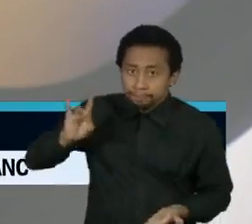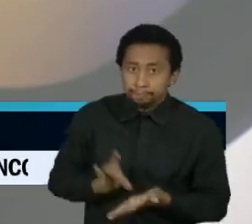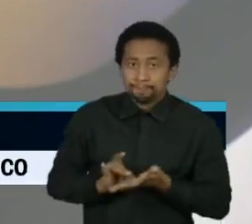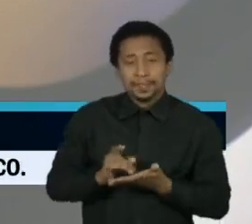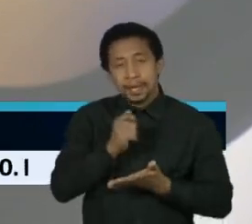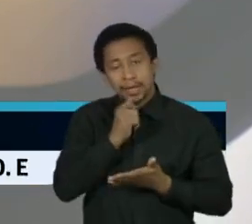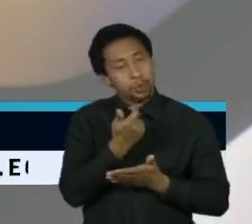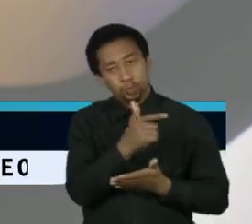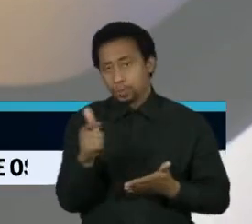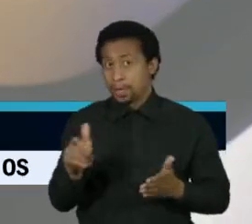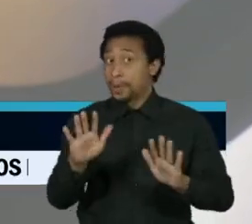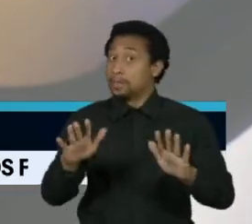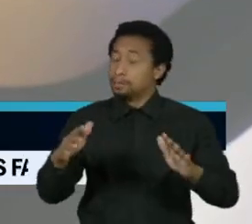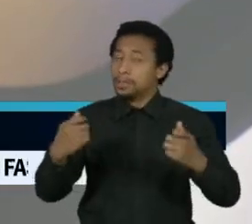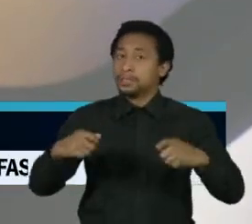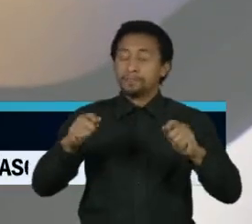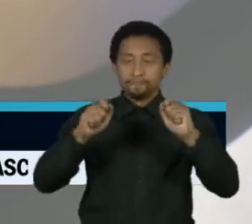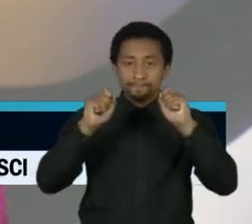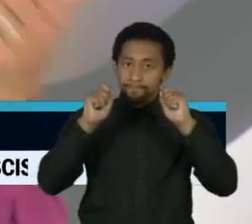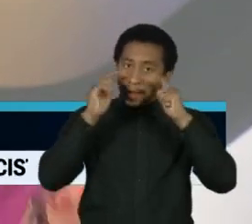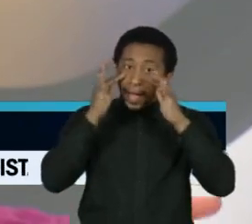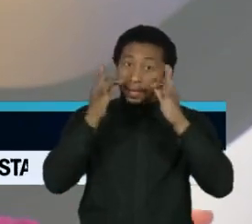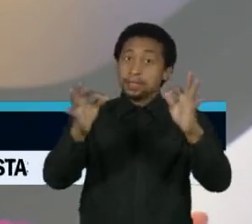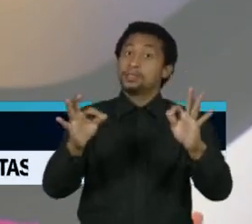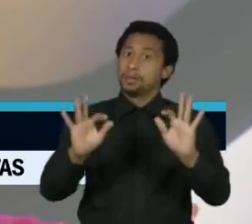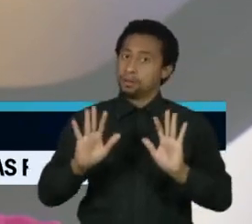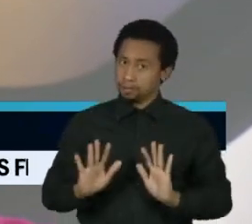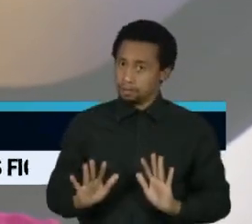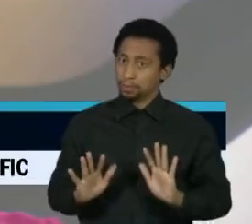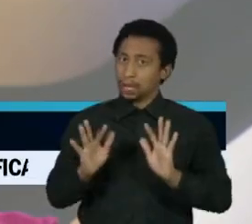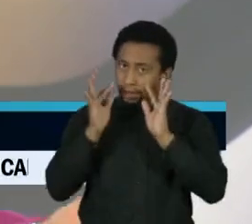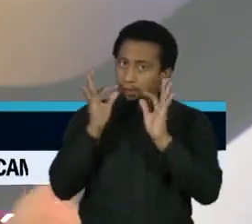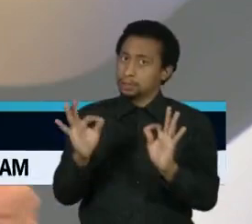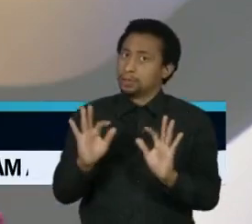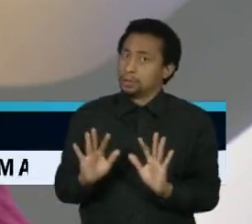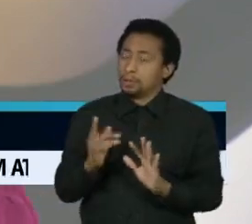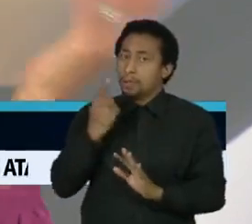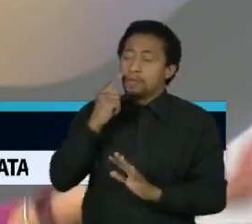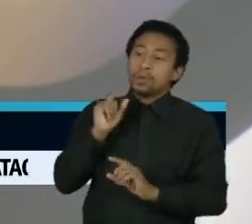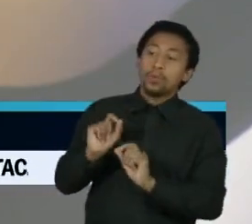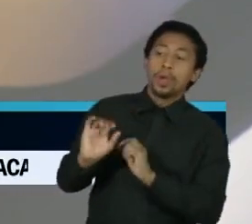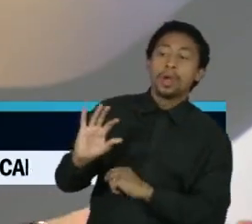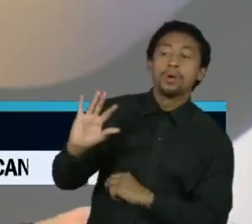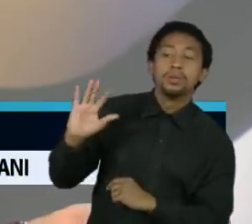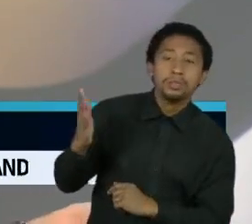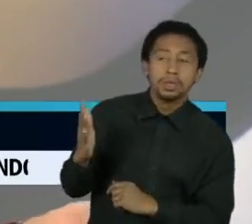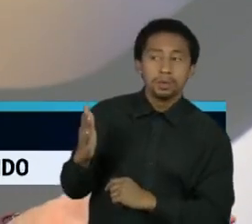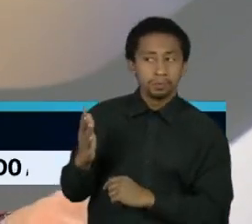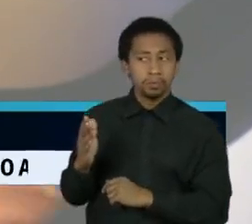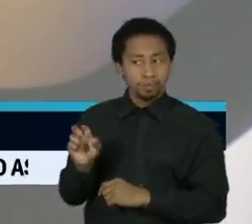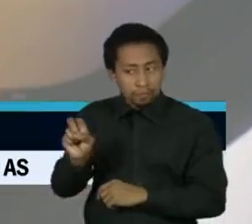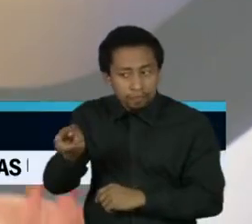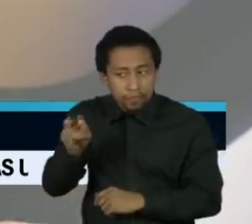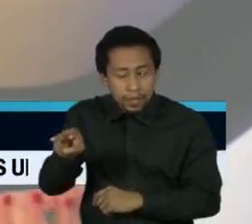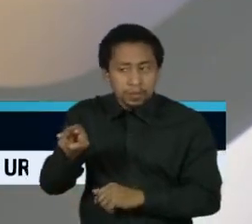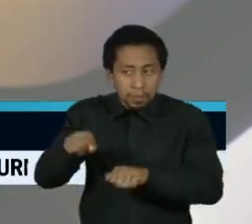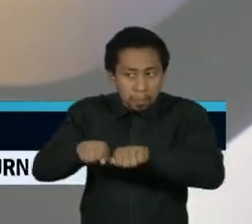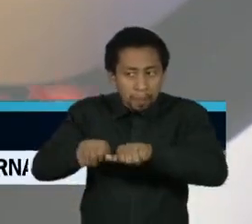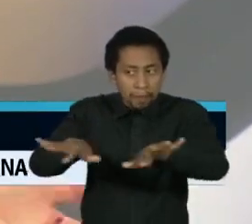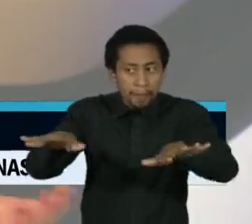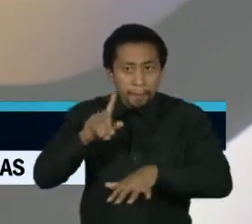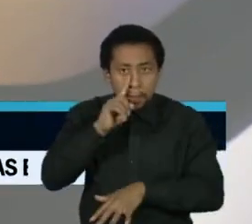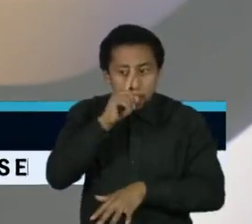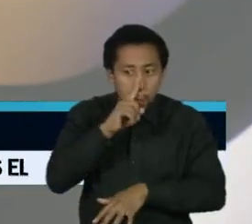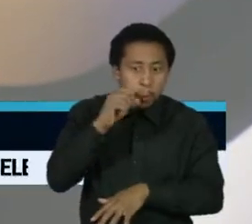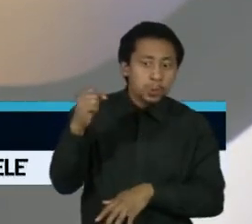tudo alerta para entender Qual é o agente agressor se é que tem mais do que um agente agressor se é que é uma doença infecciosa eu